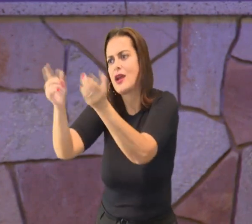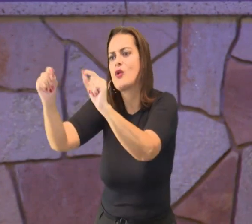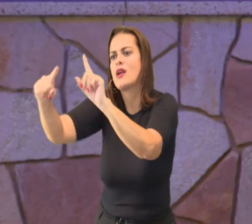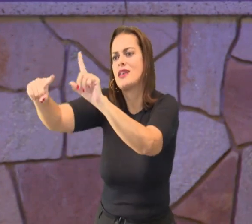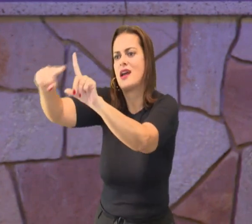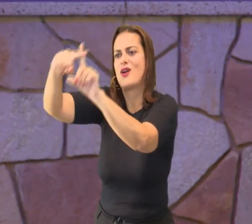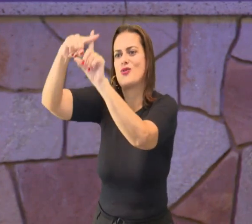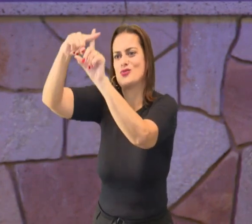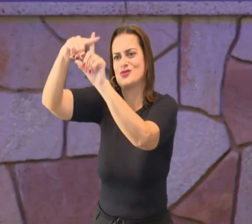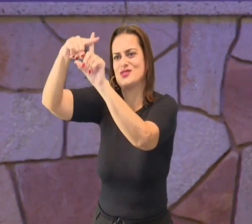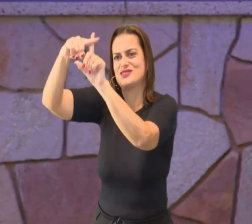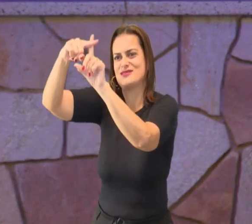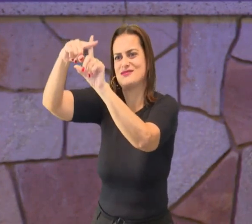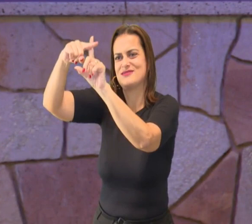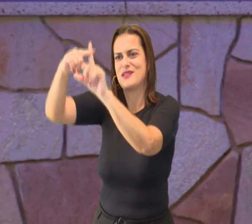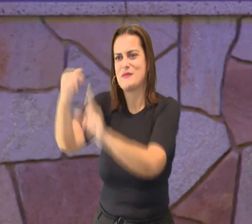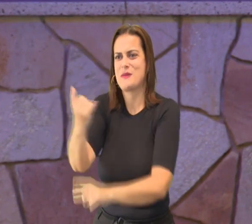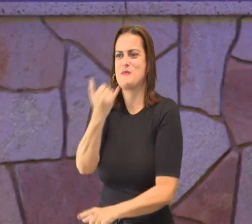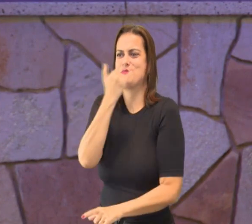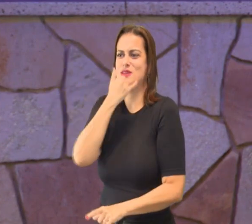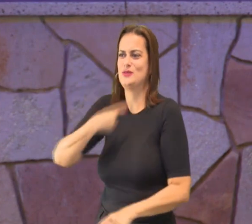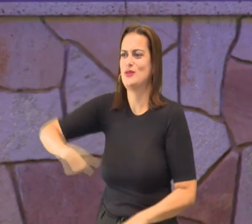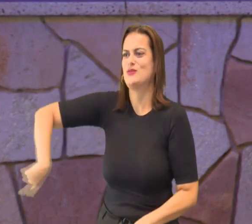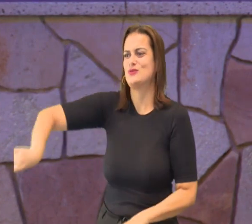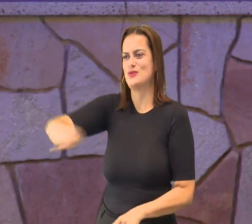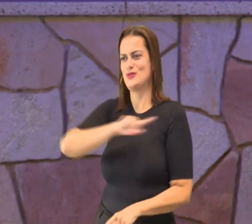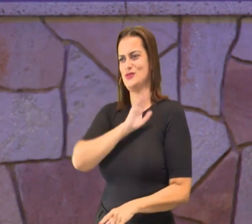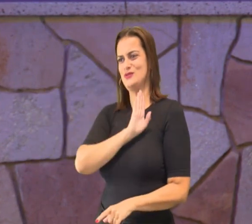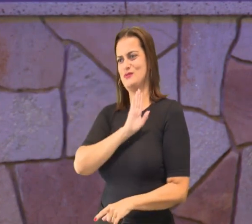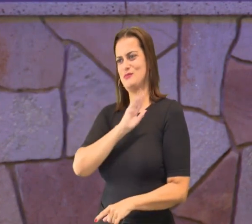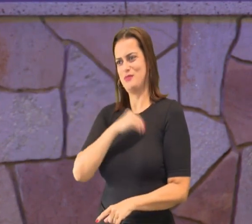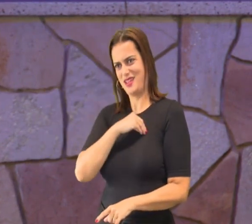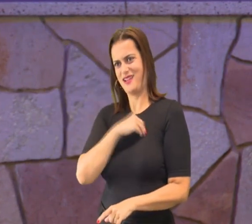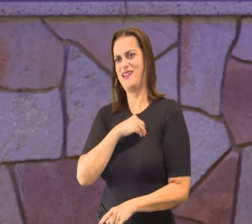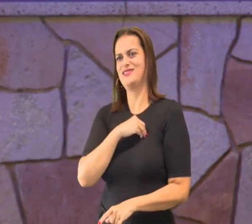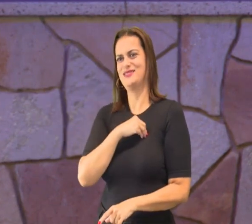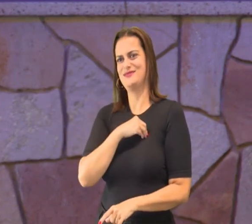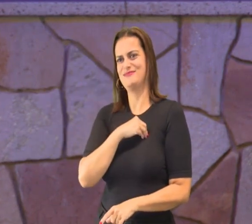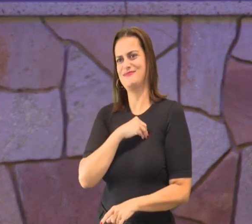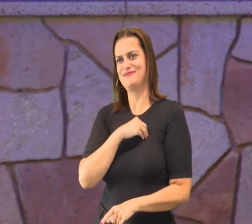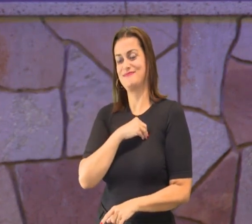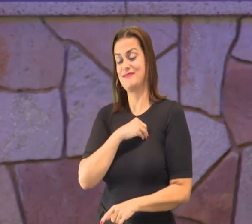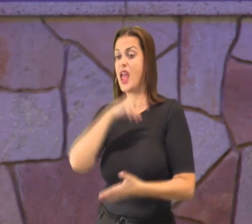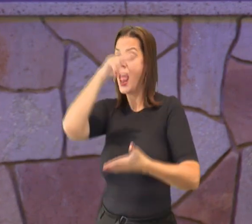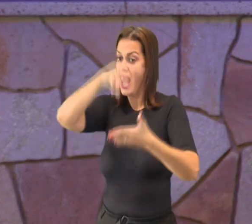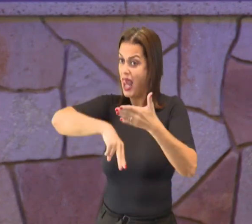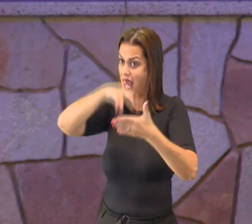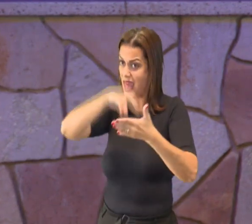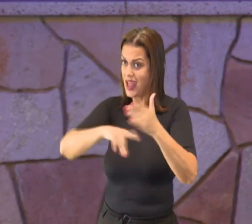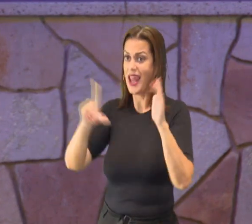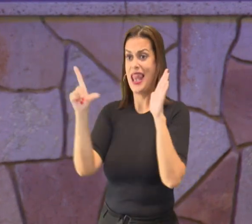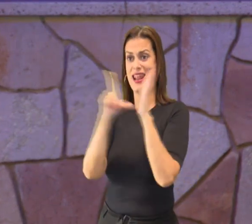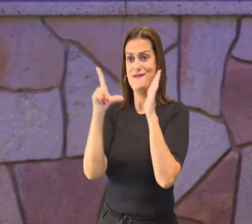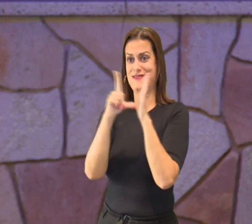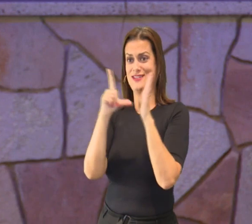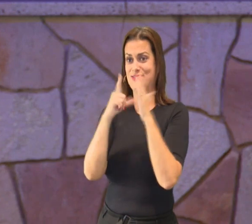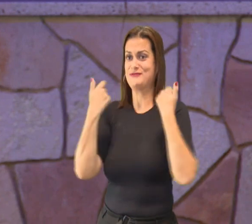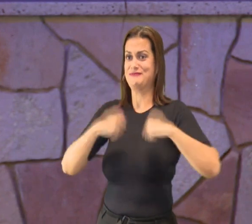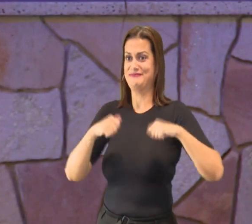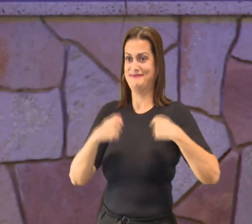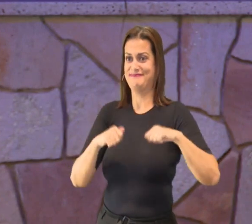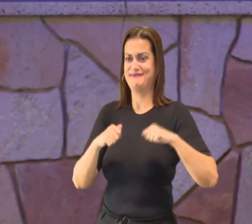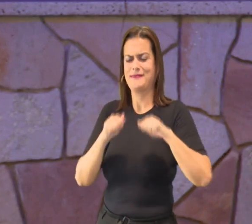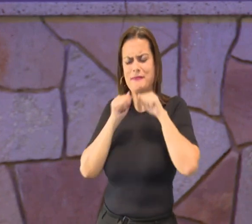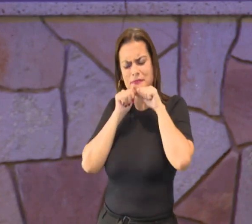do Calvário para perdão dos nossos pecados. Irmão, leia o livro de Levítico.